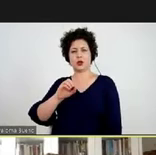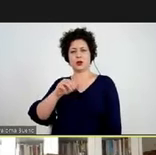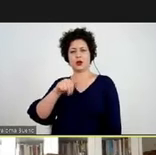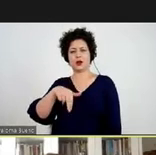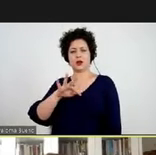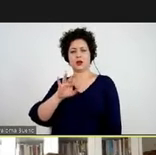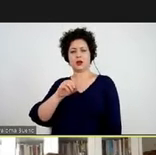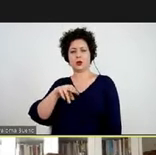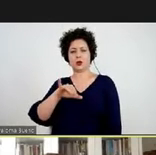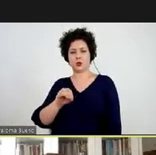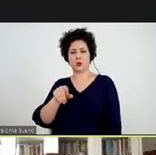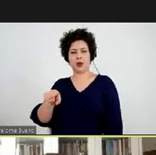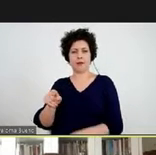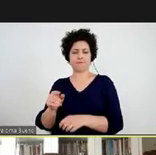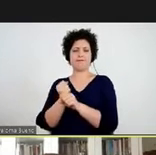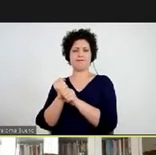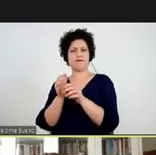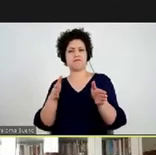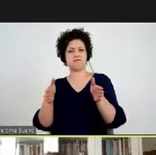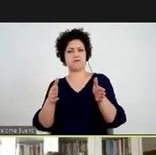foi construída entre